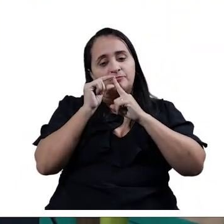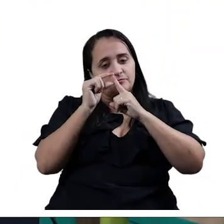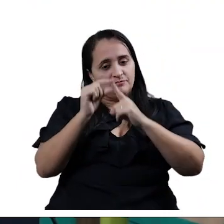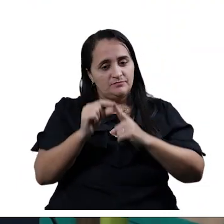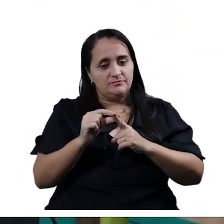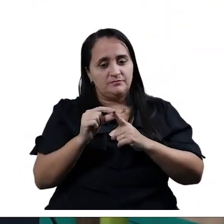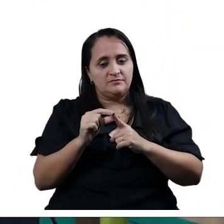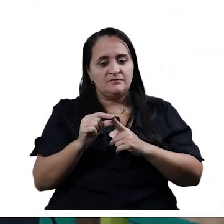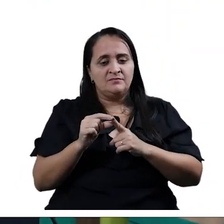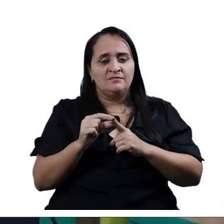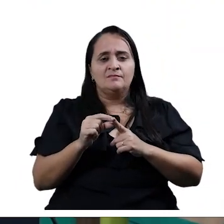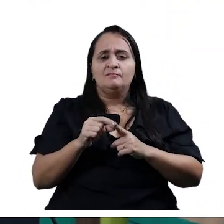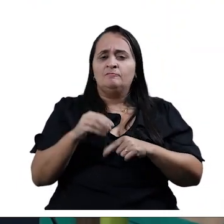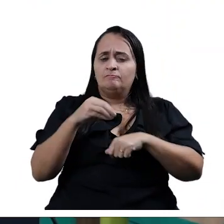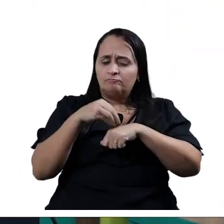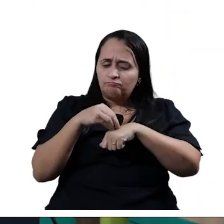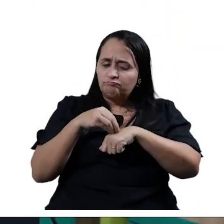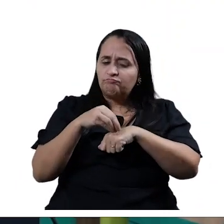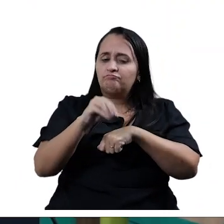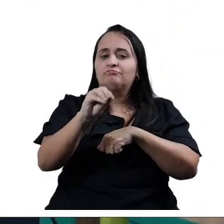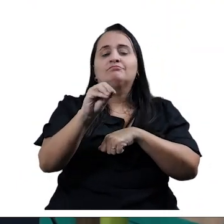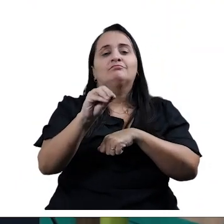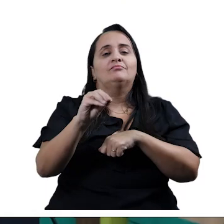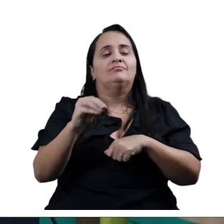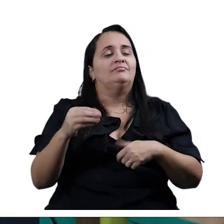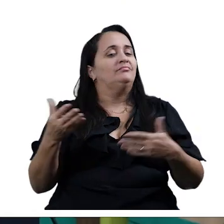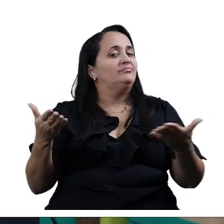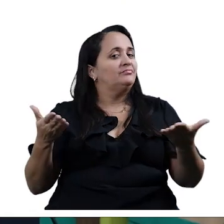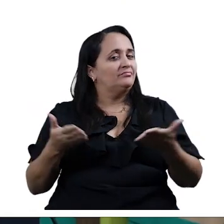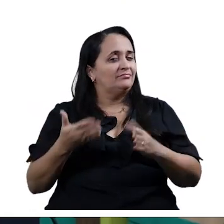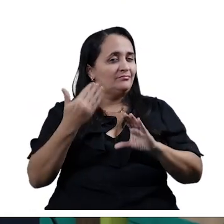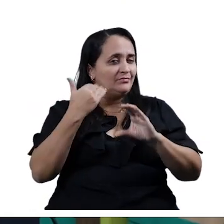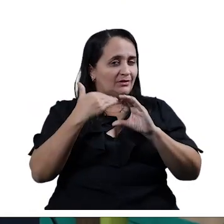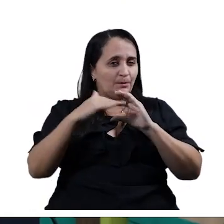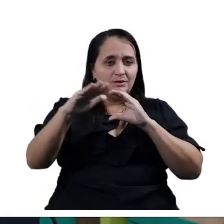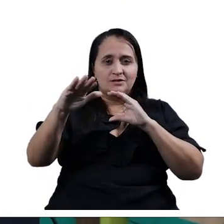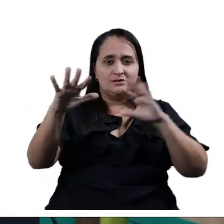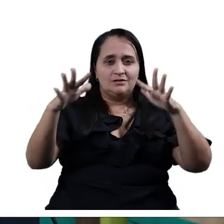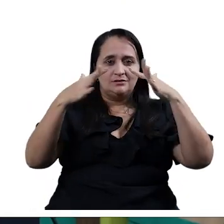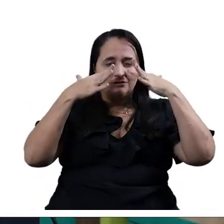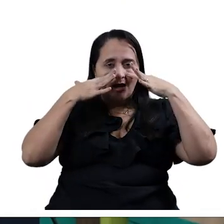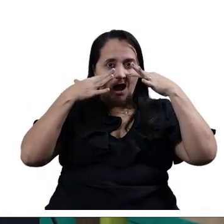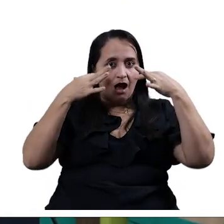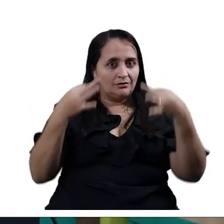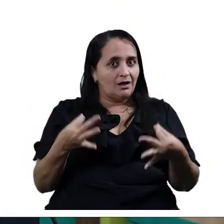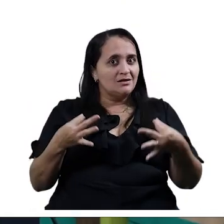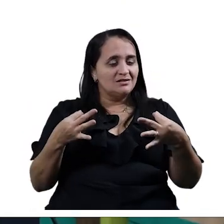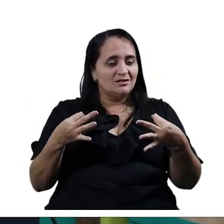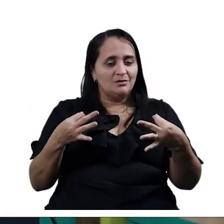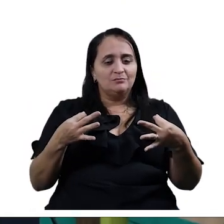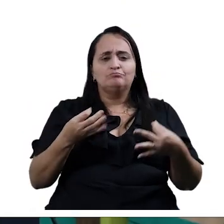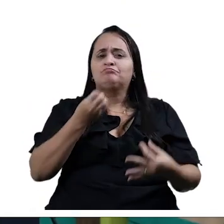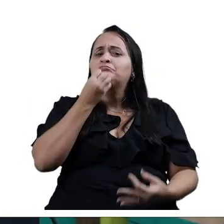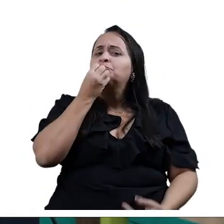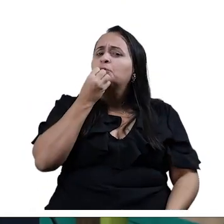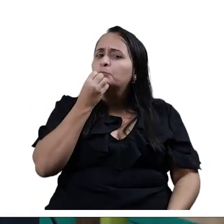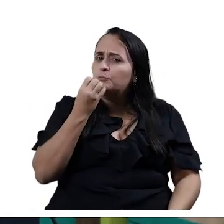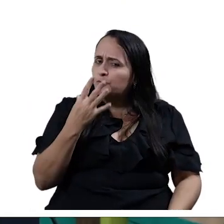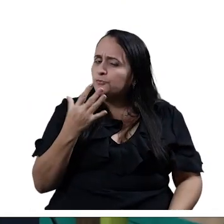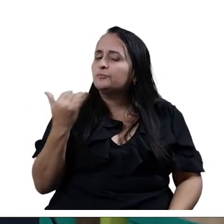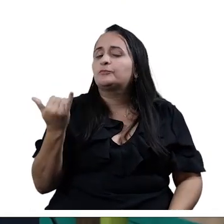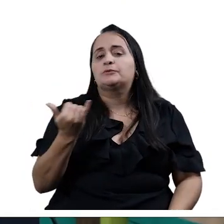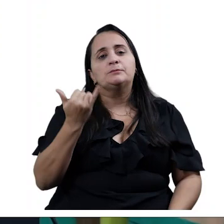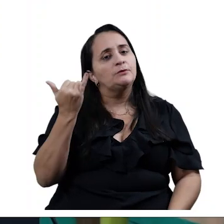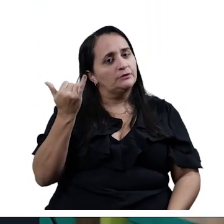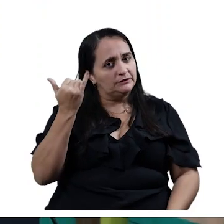as palavras para poder passar mensagens e essa mensagem, fiquem atentos mesmo, é uma mensagem